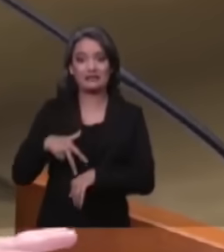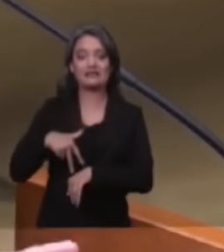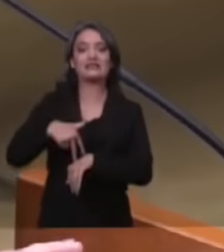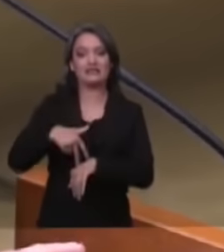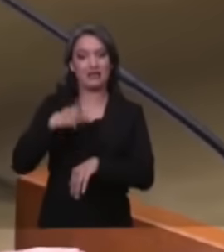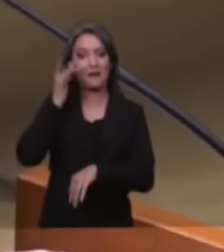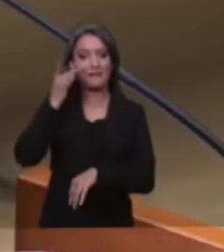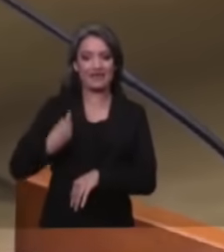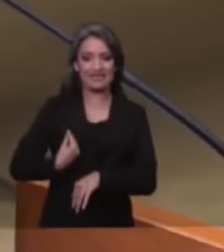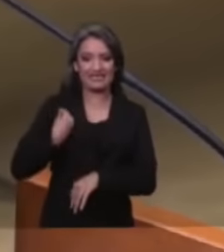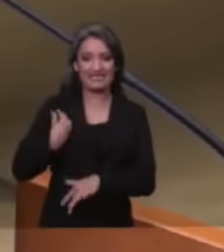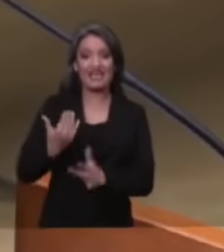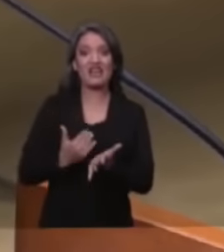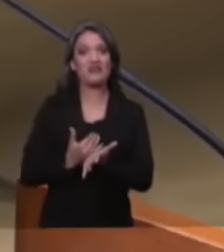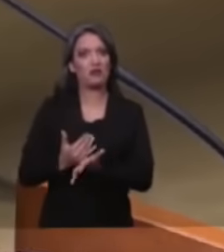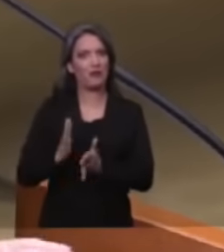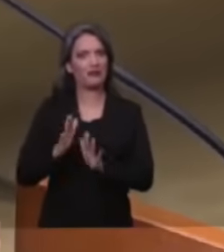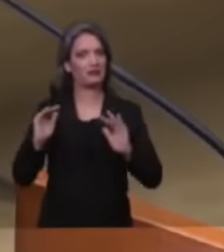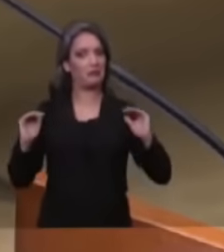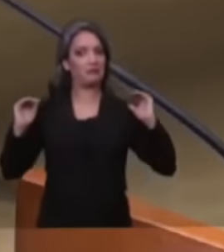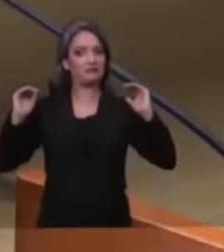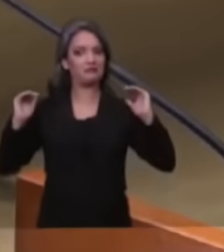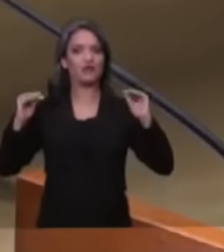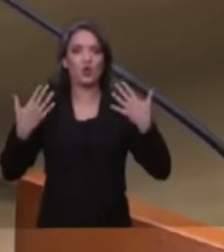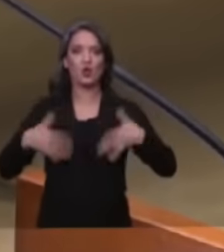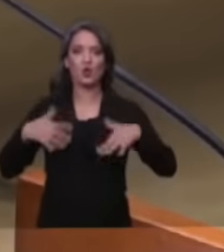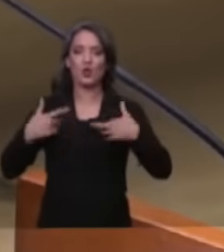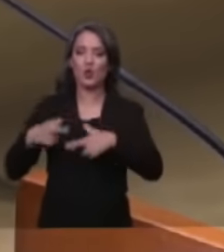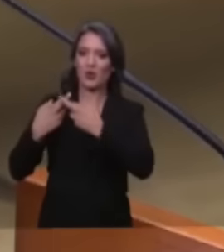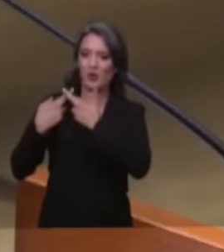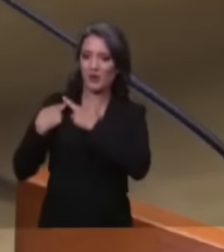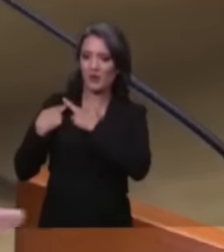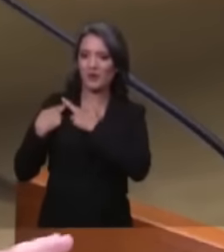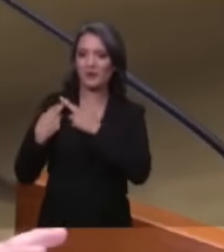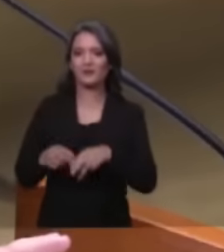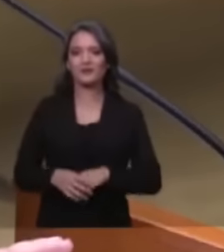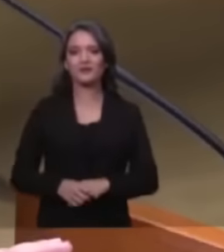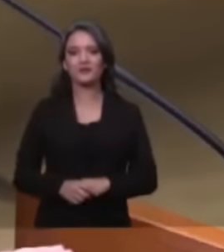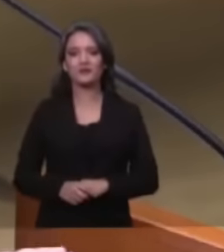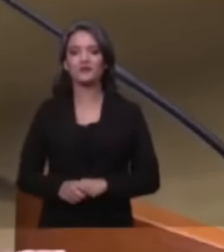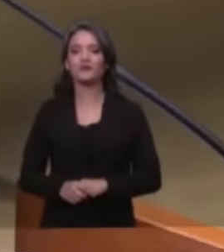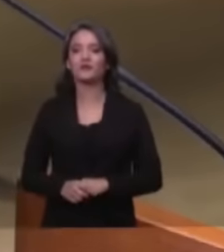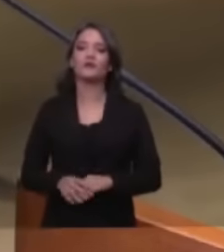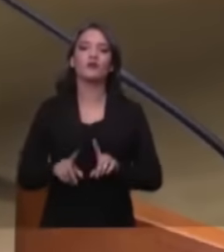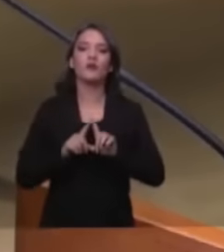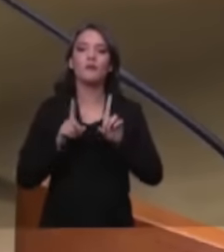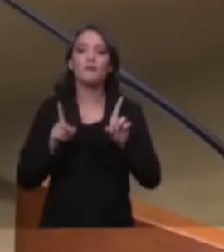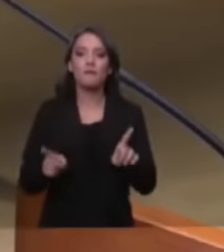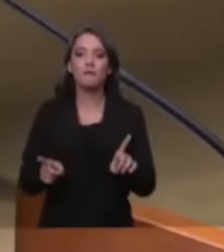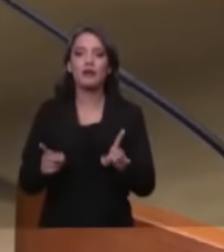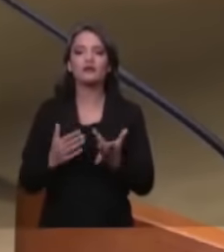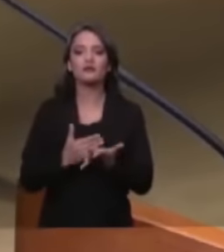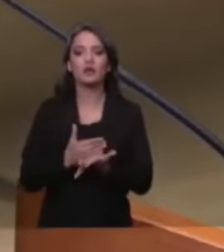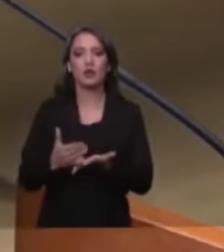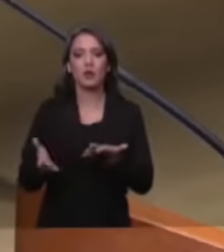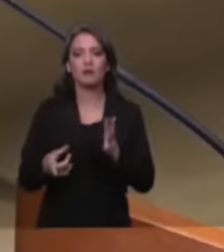Pequeno Príncipe de Saint-Exupéry. Em decisão, o partido afirmou que Henry Catwinkle